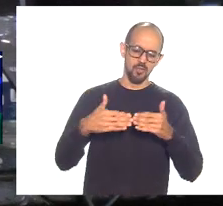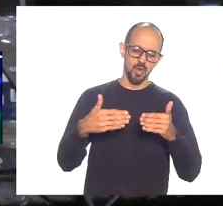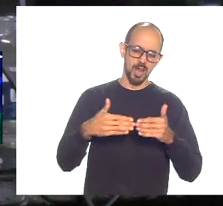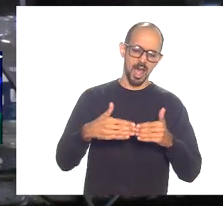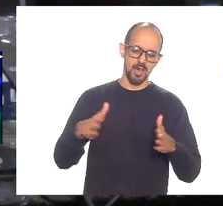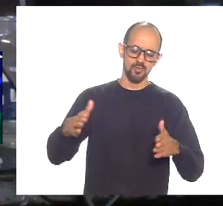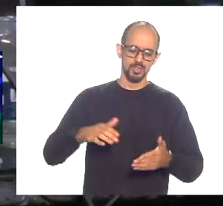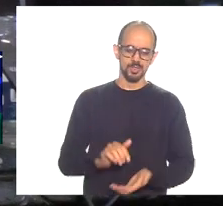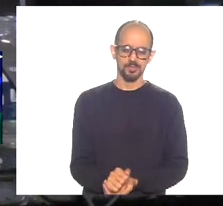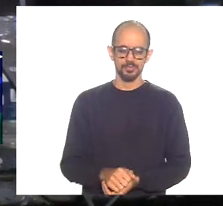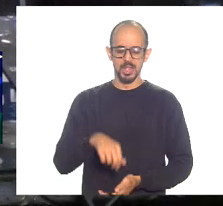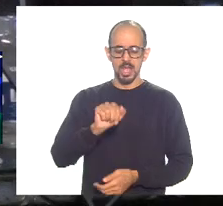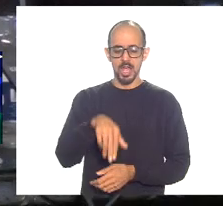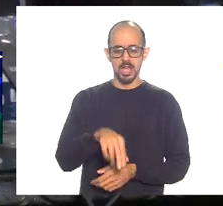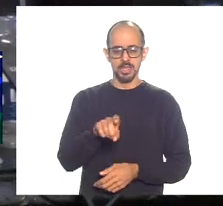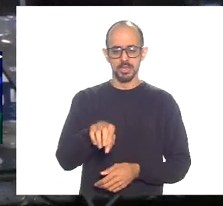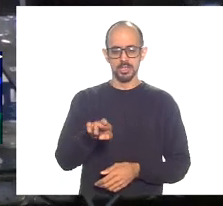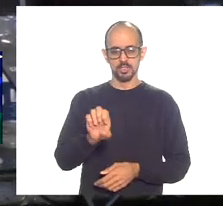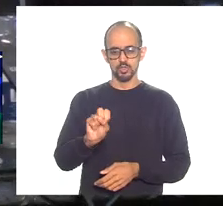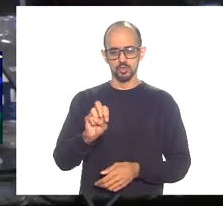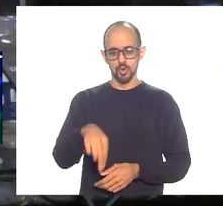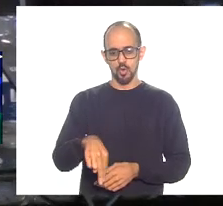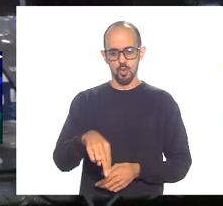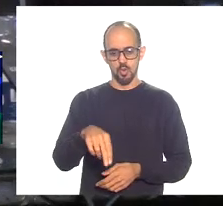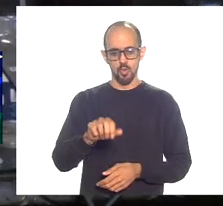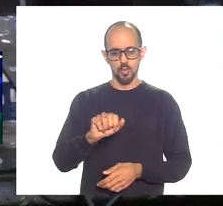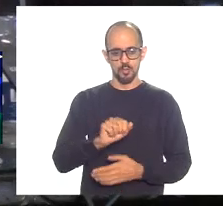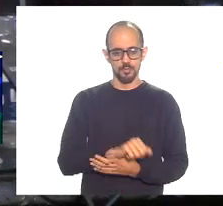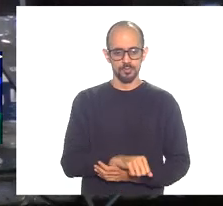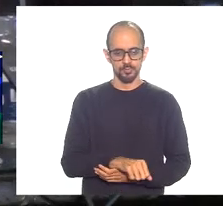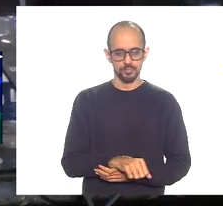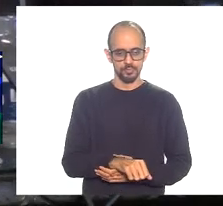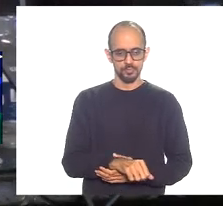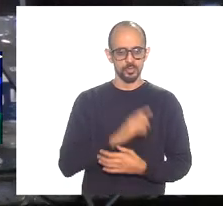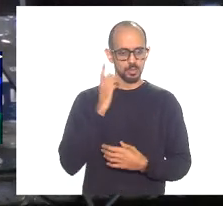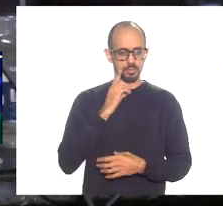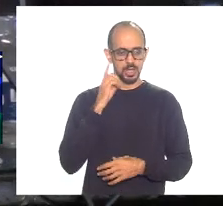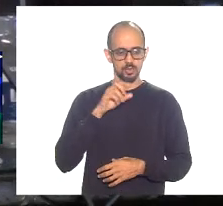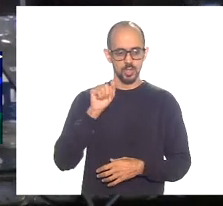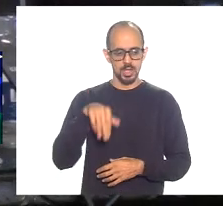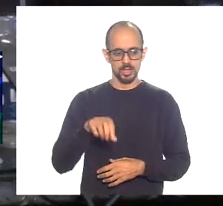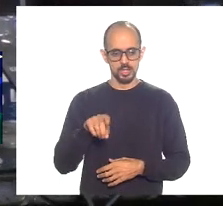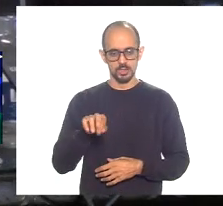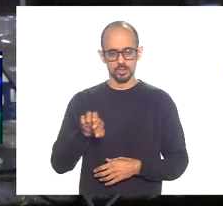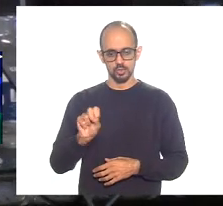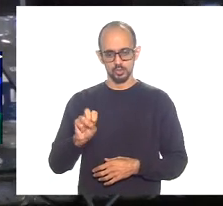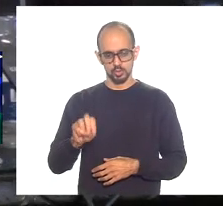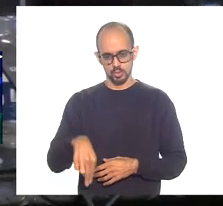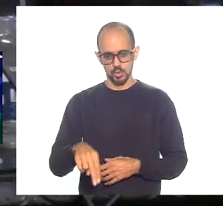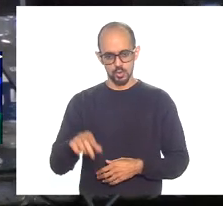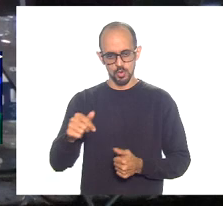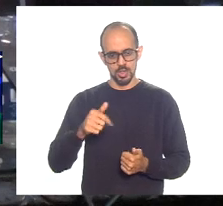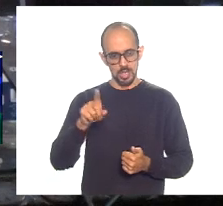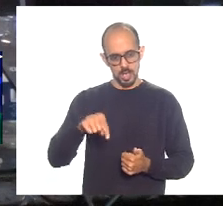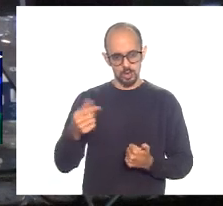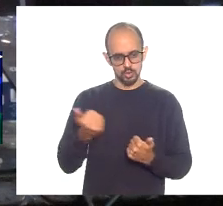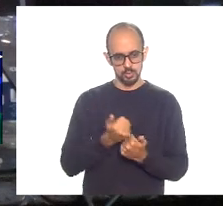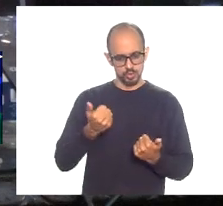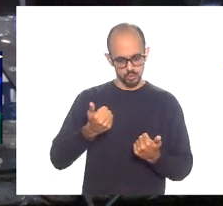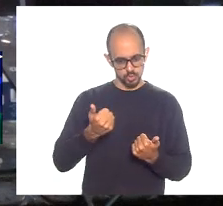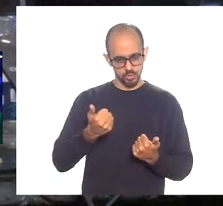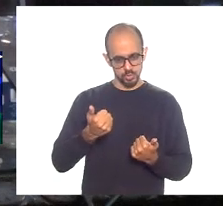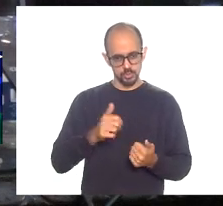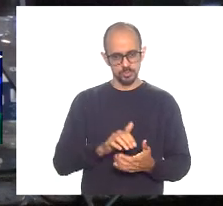Deputado Anderson Alexandre o deputado Anderson Alexandre o corregedor substituto